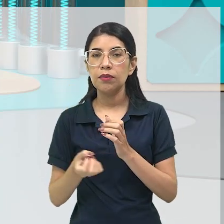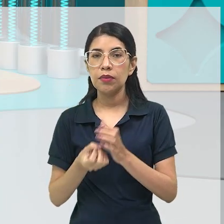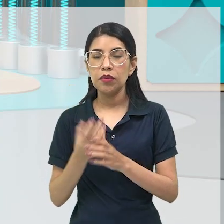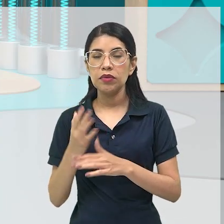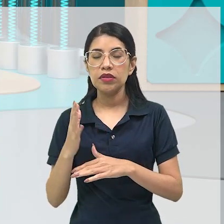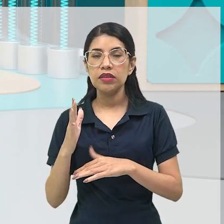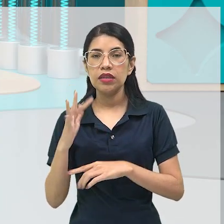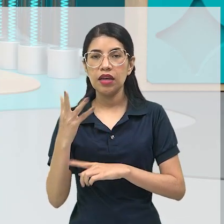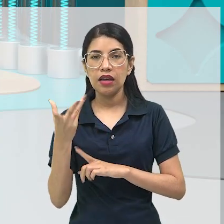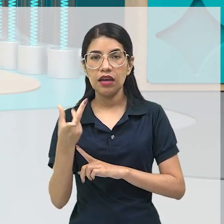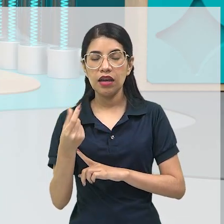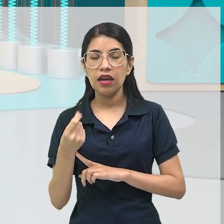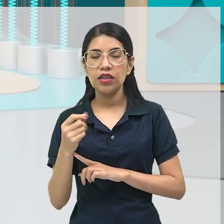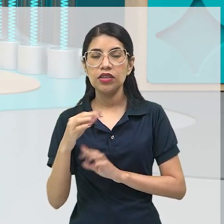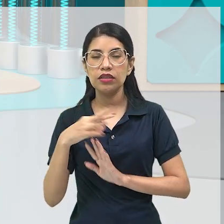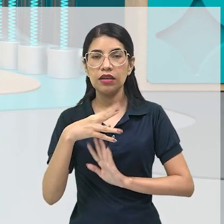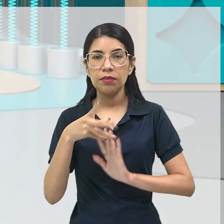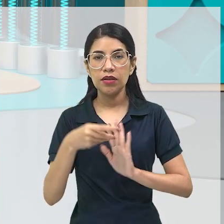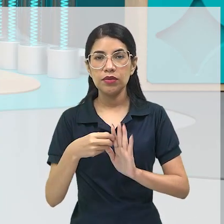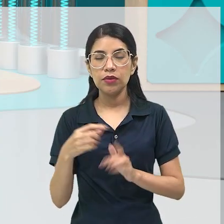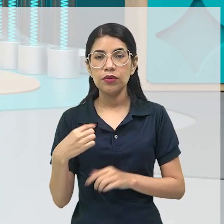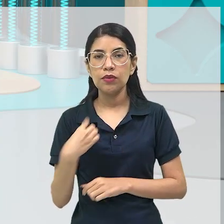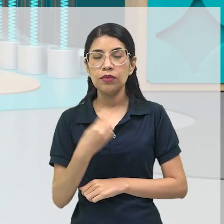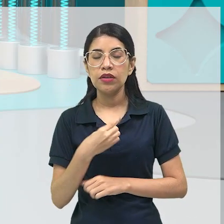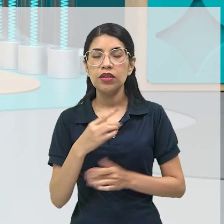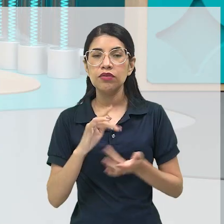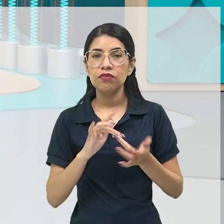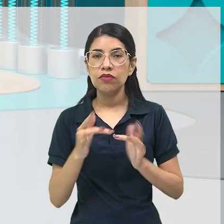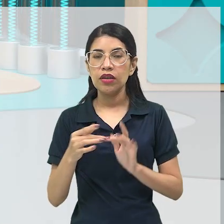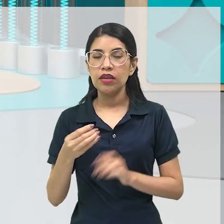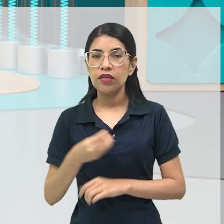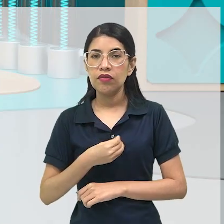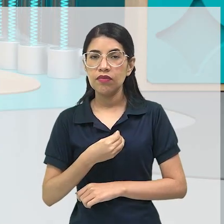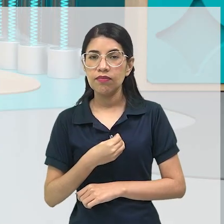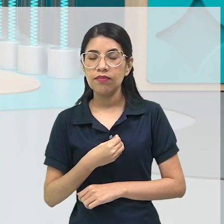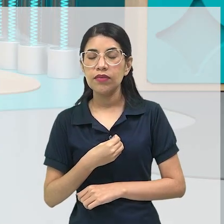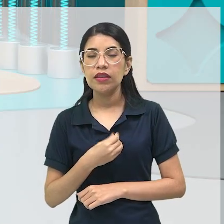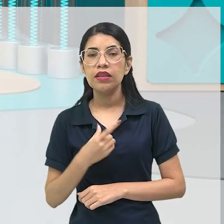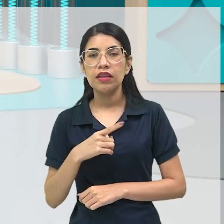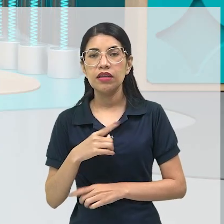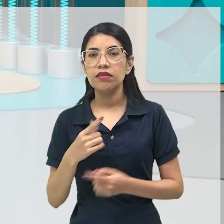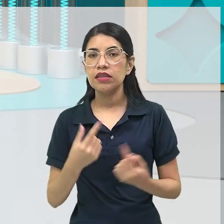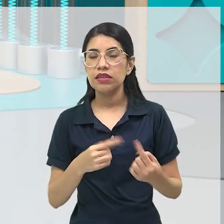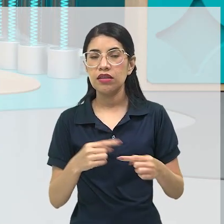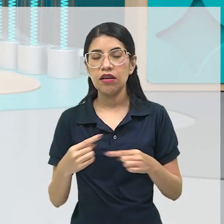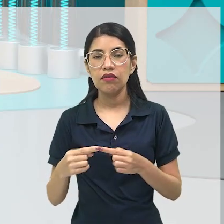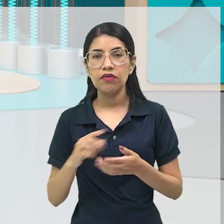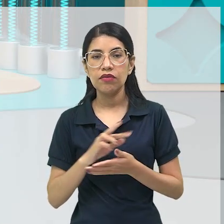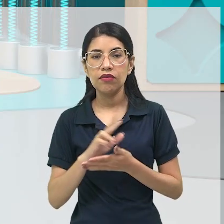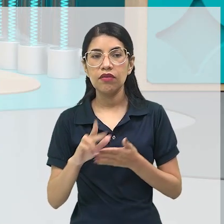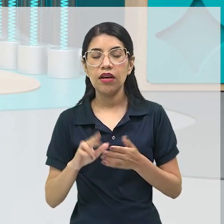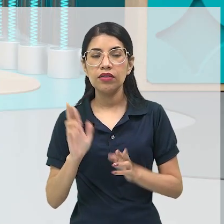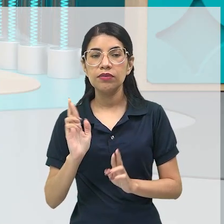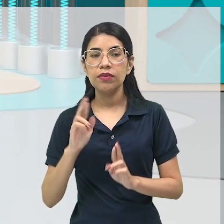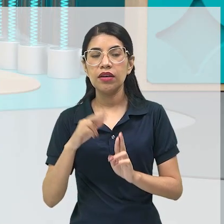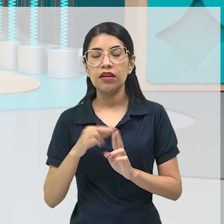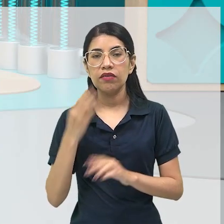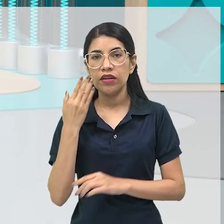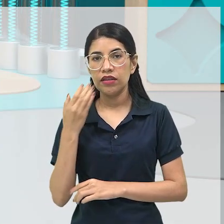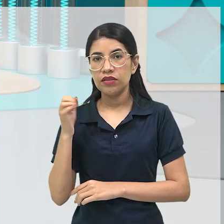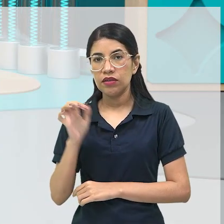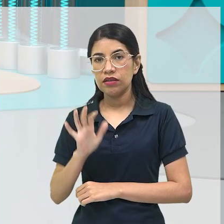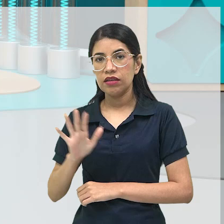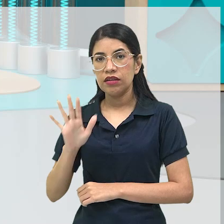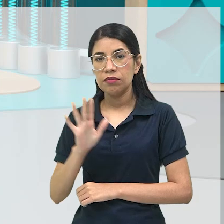na Amazônia, no nosso contexto, temos os nossos desafios. E aqui eu trago uma referência, veja